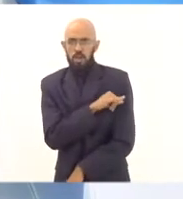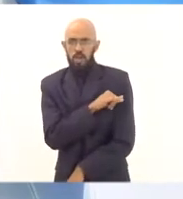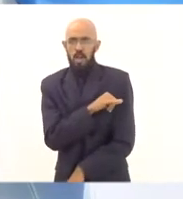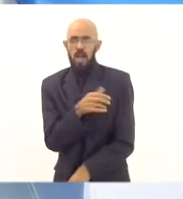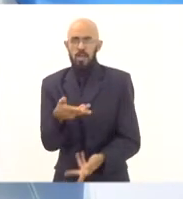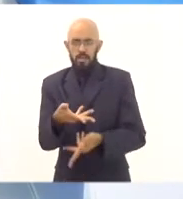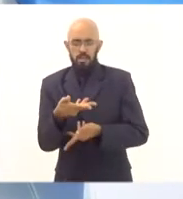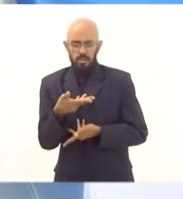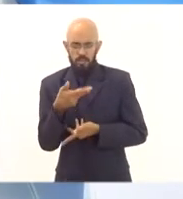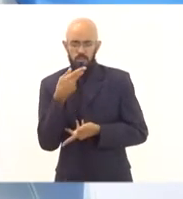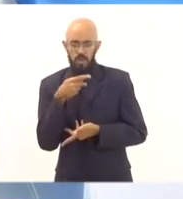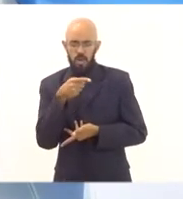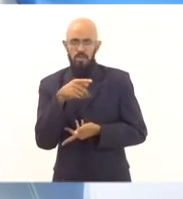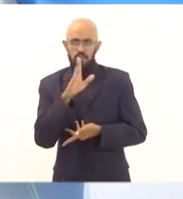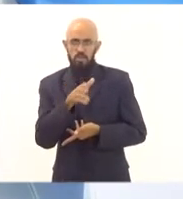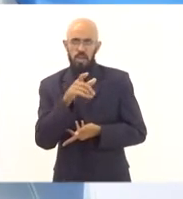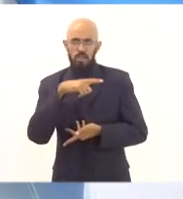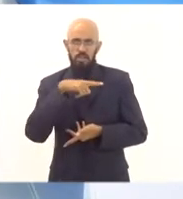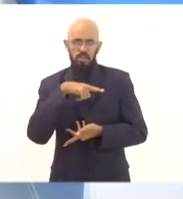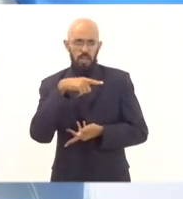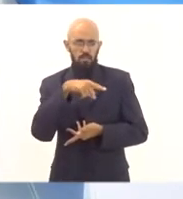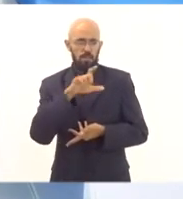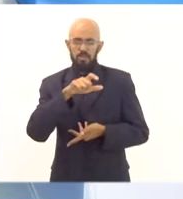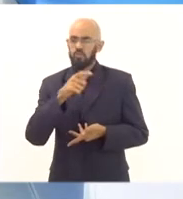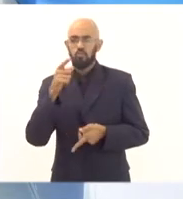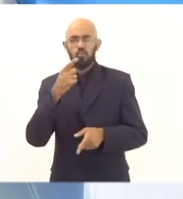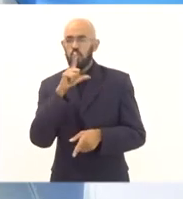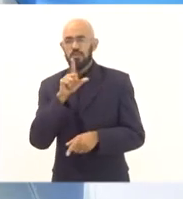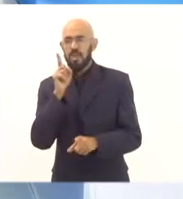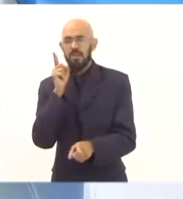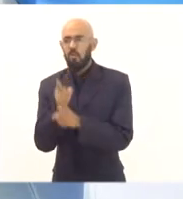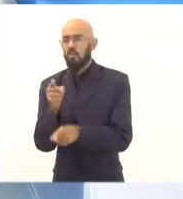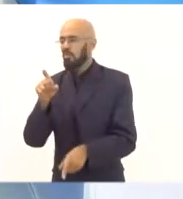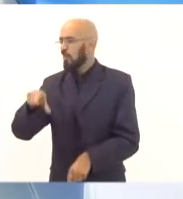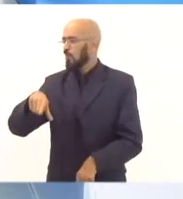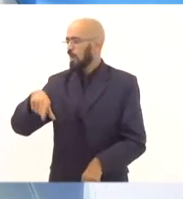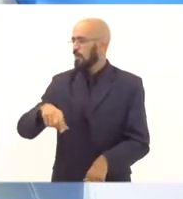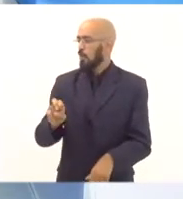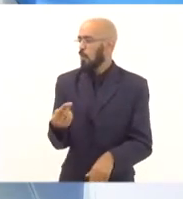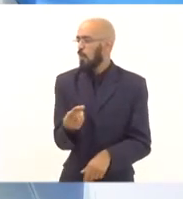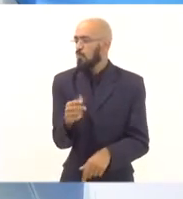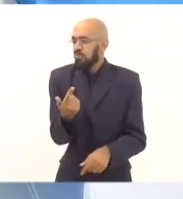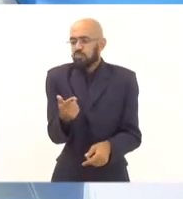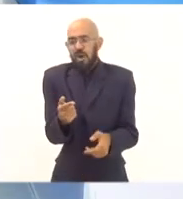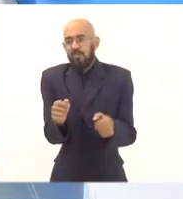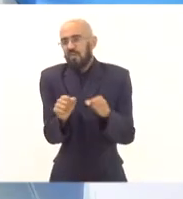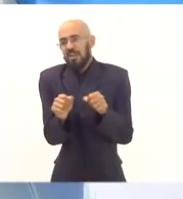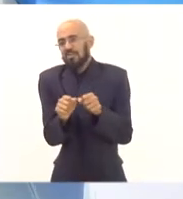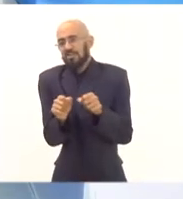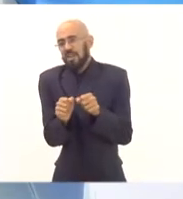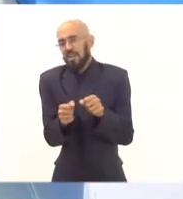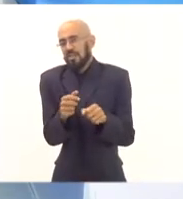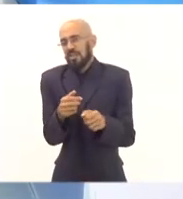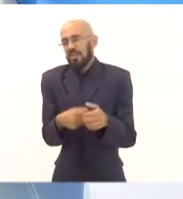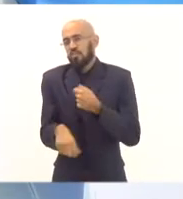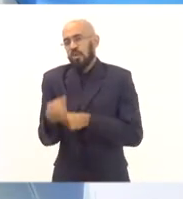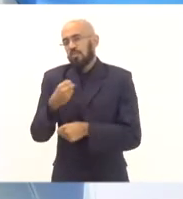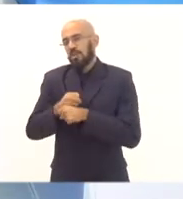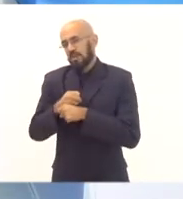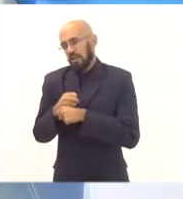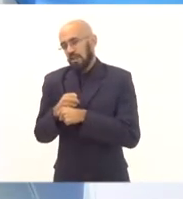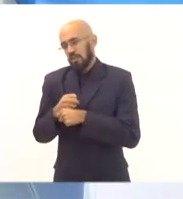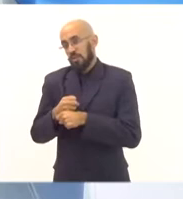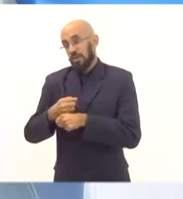que já tem valores creditados mas o cartão dela não é localizado ou não foi confeccionado Desde o ano passado graças a Deus em